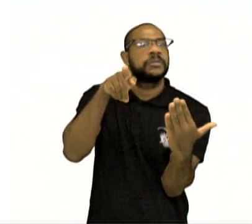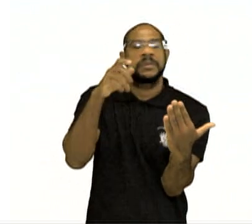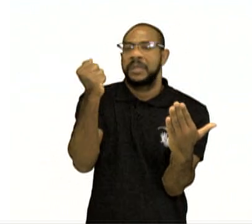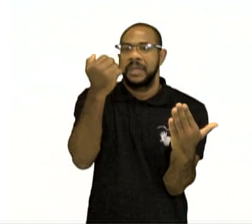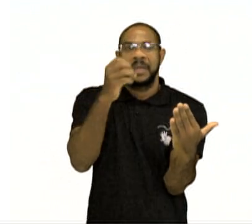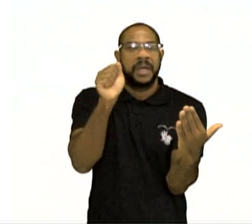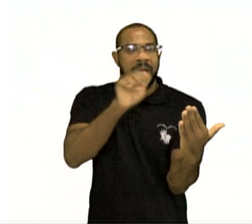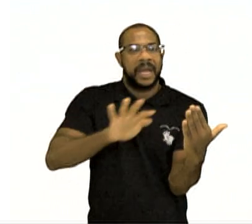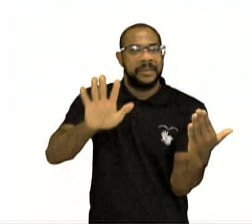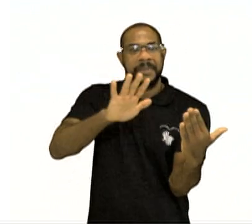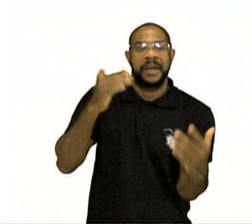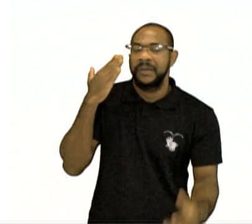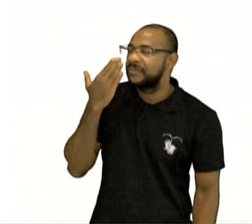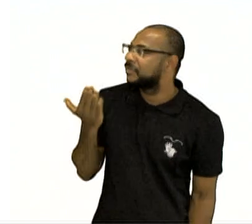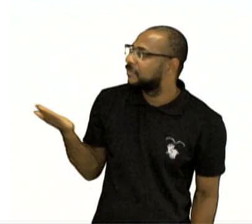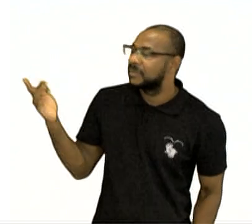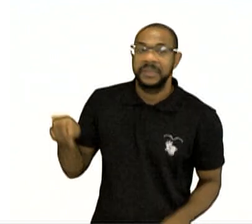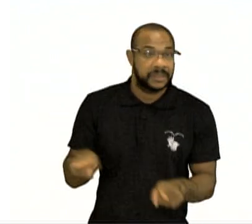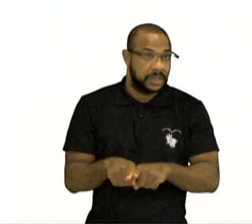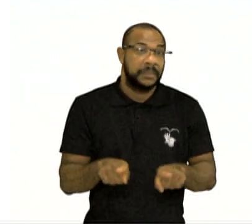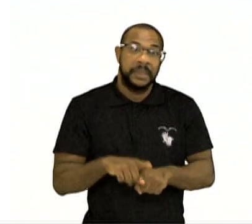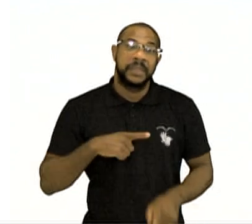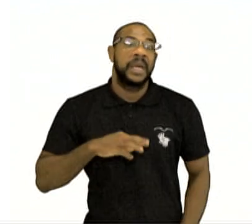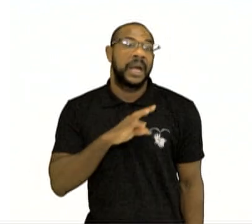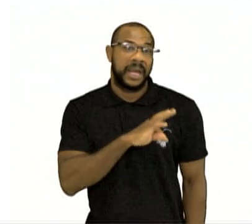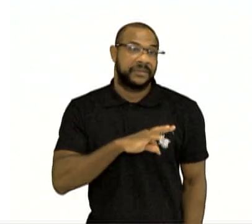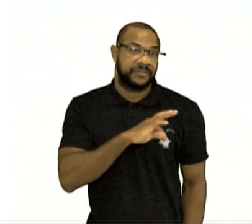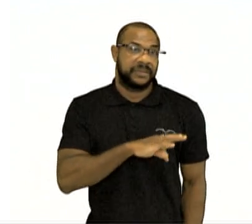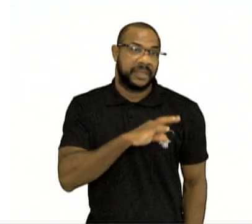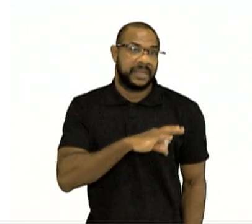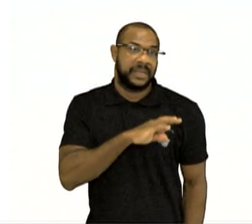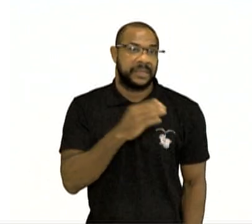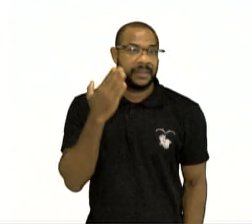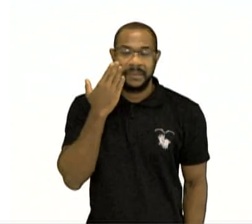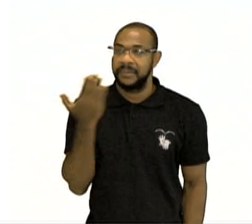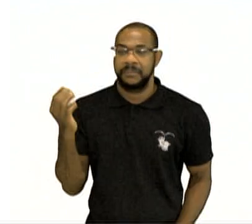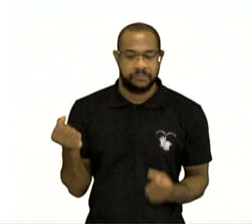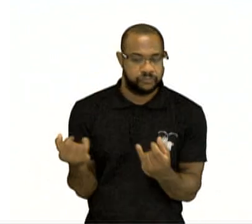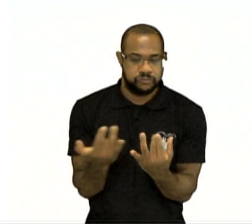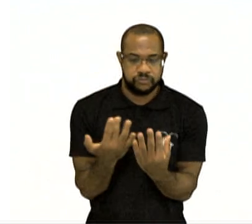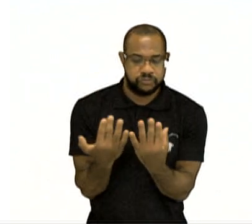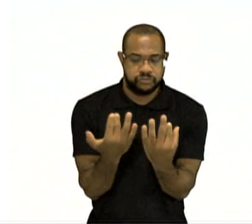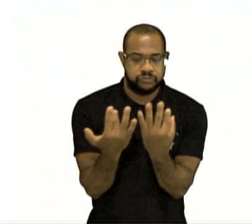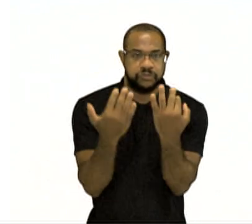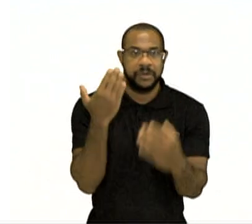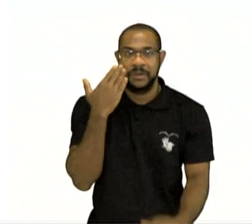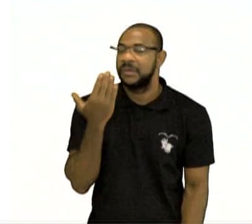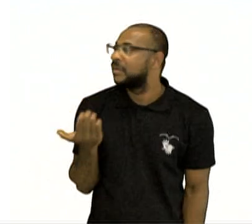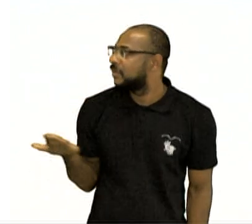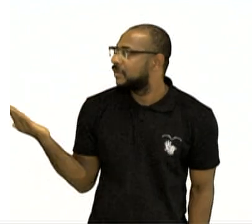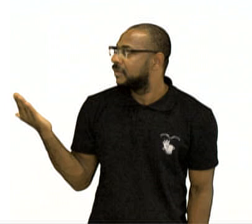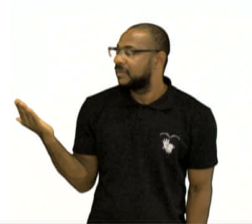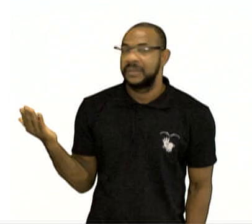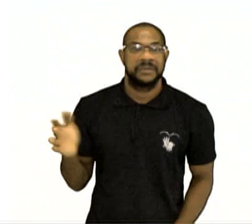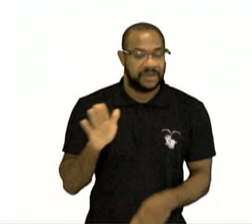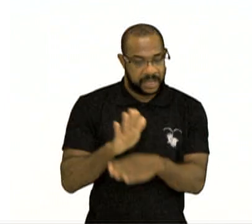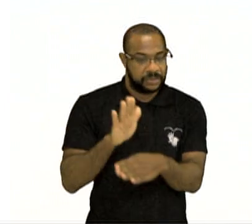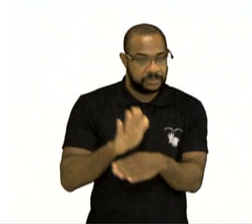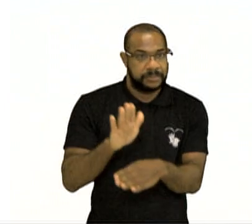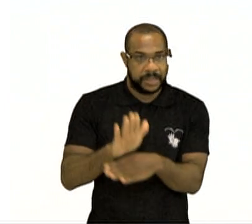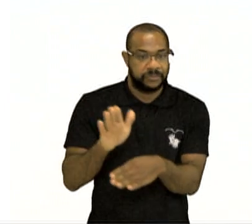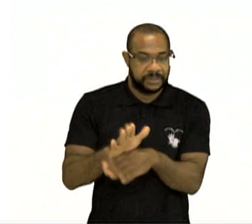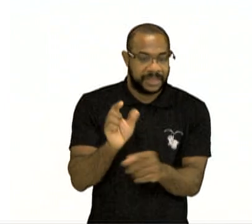imagem. Além da técnica do esfumato, que vai contribuir aqui para essa realidade, né,